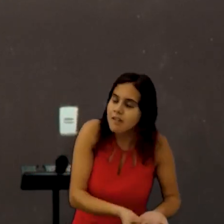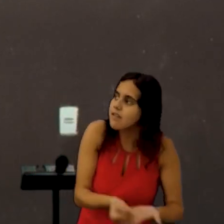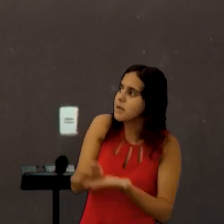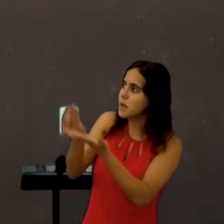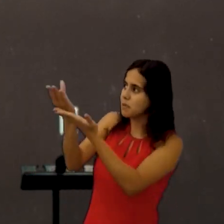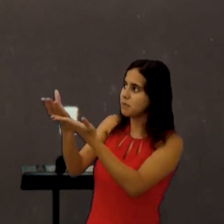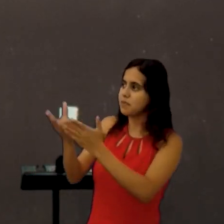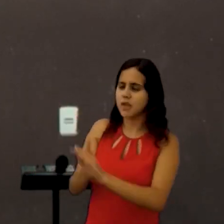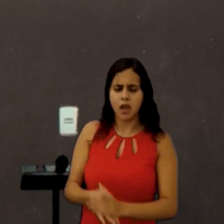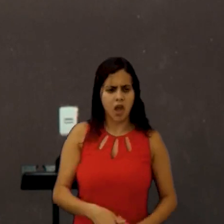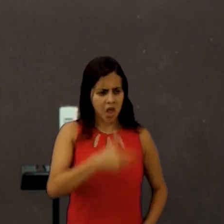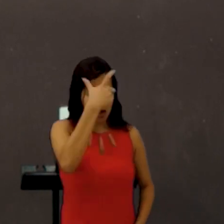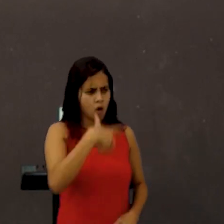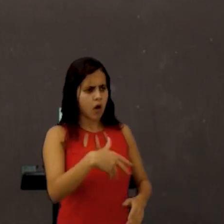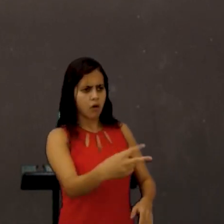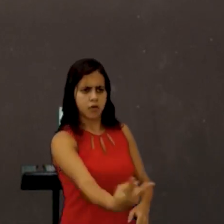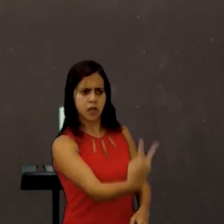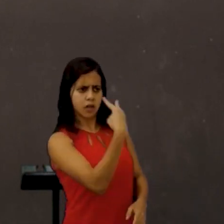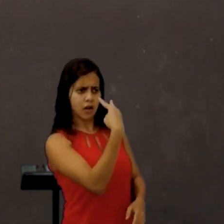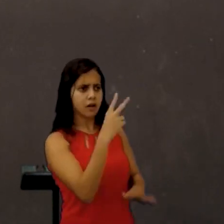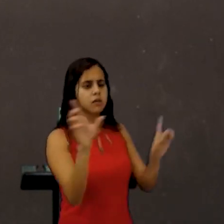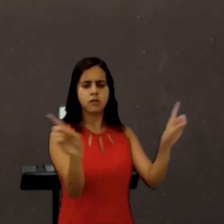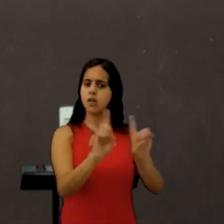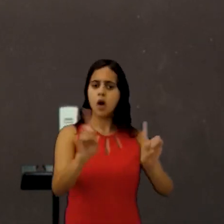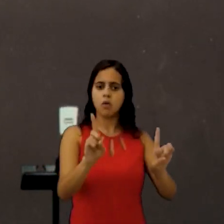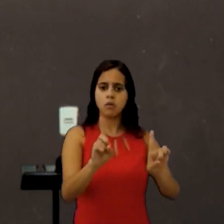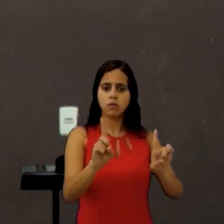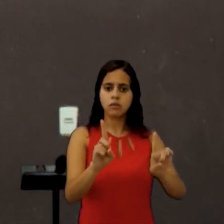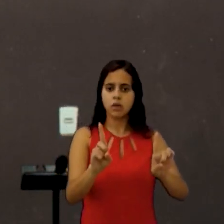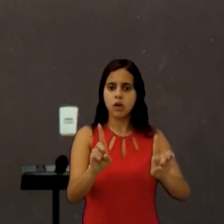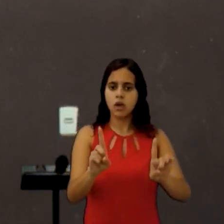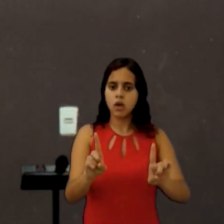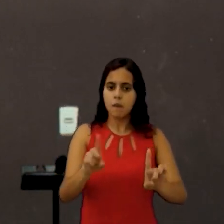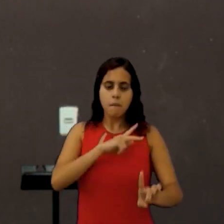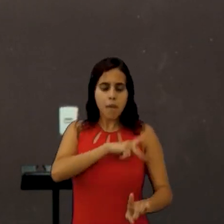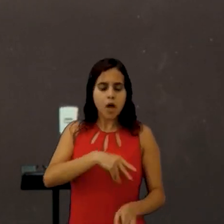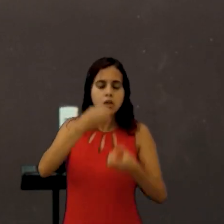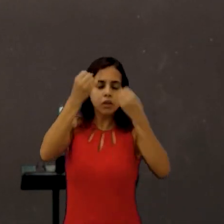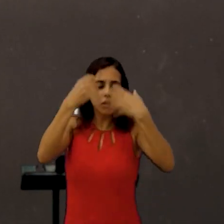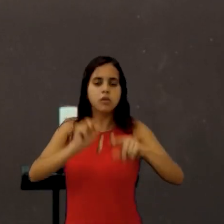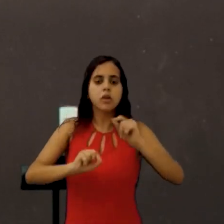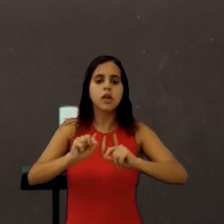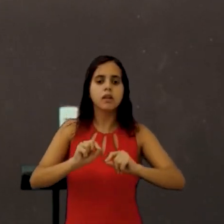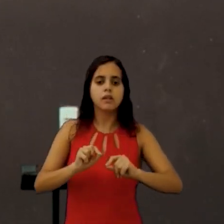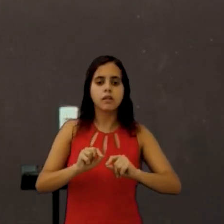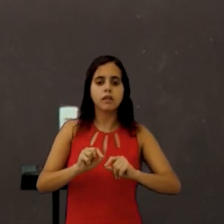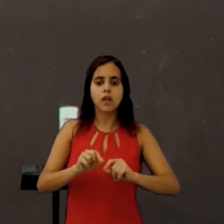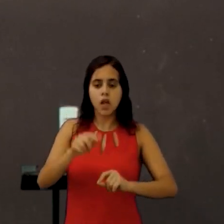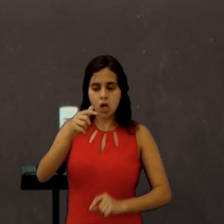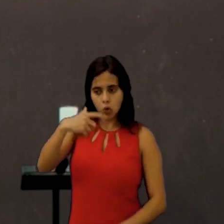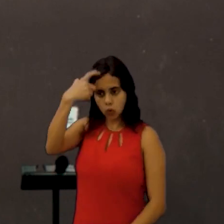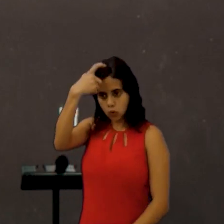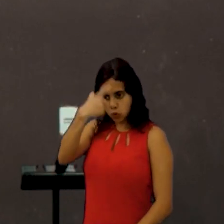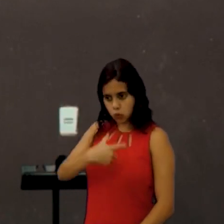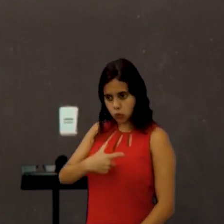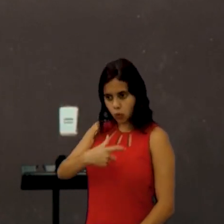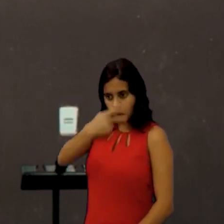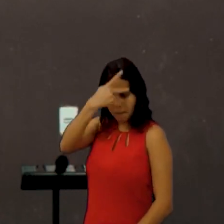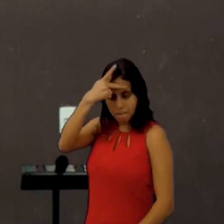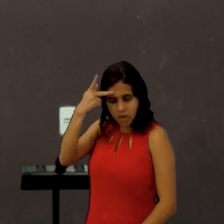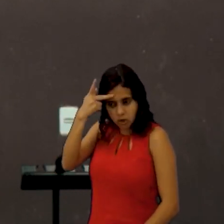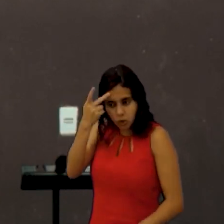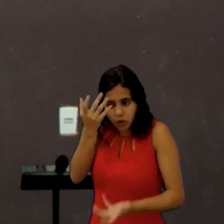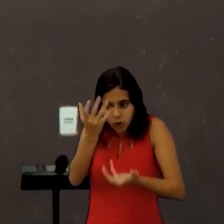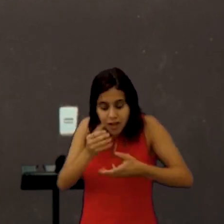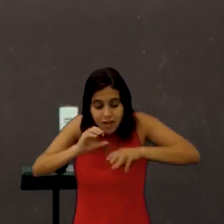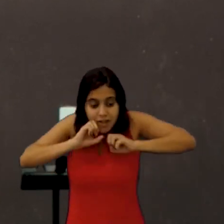e dizer, olhe para mim, veja como eu estou fazendo. Não, o que é que Paulo está dizendo? Eu estou na realidade querendo que vocês se